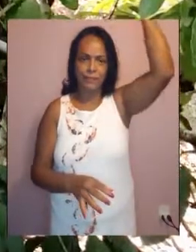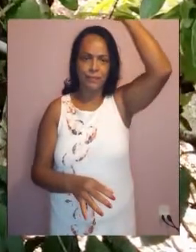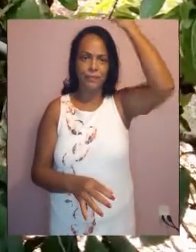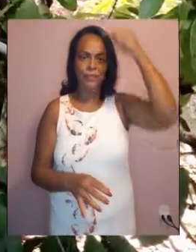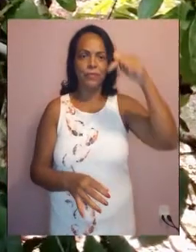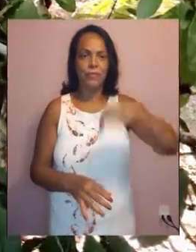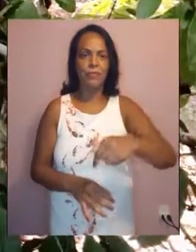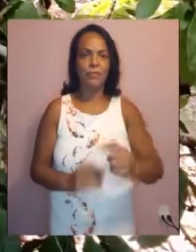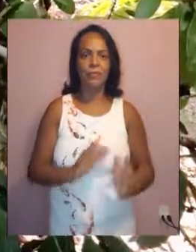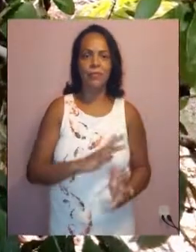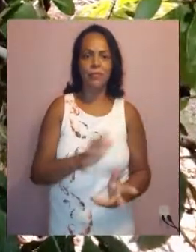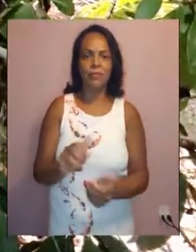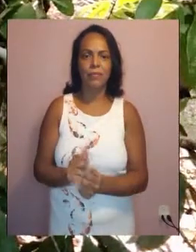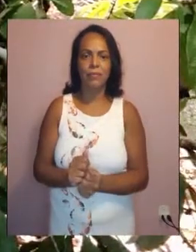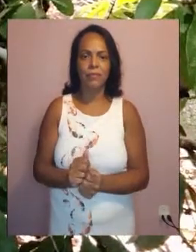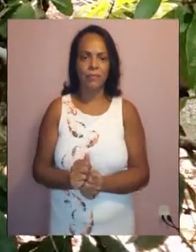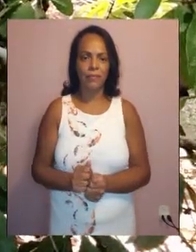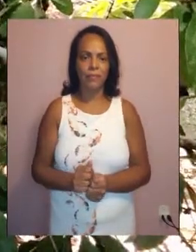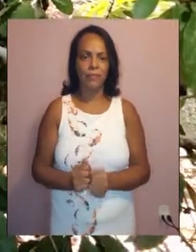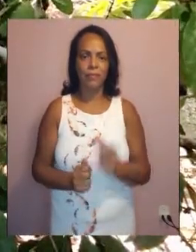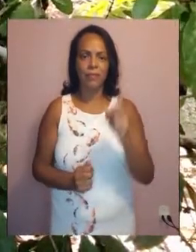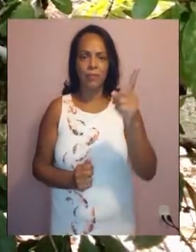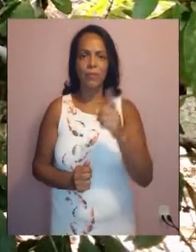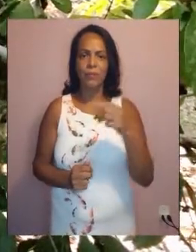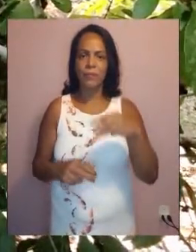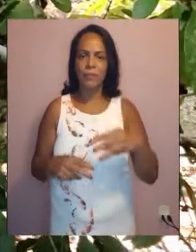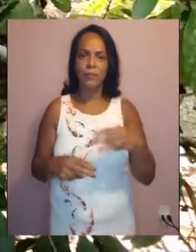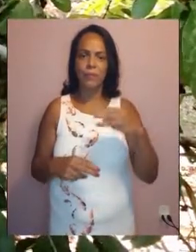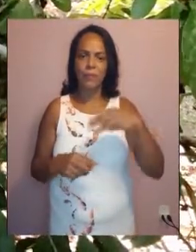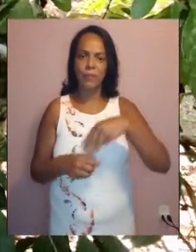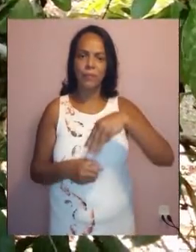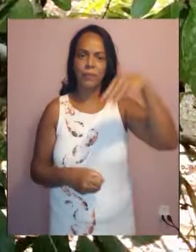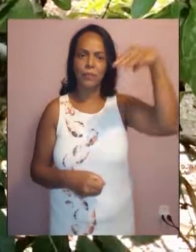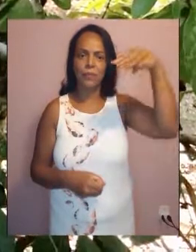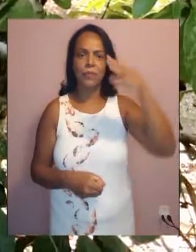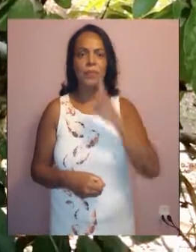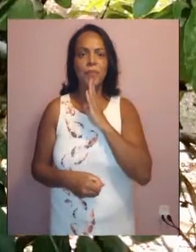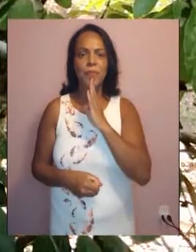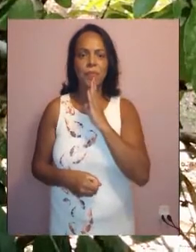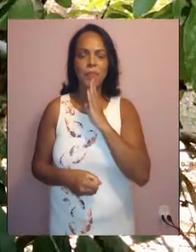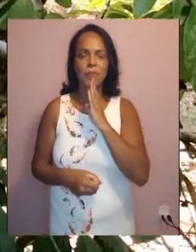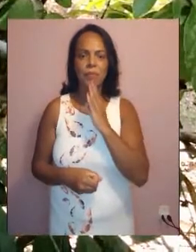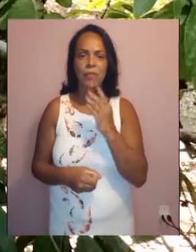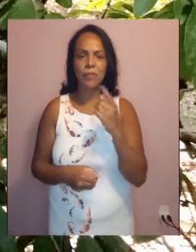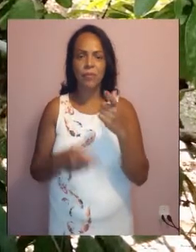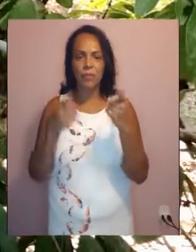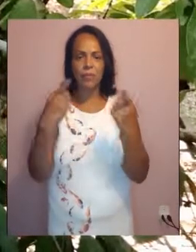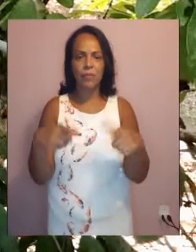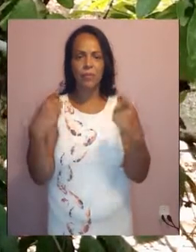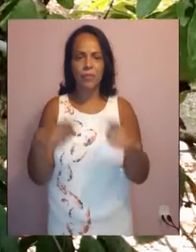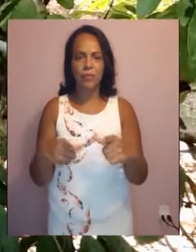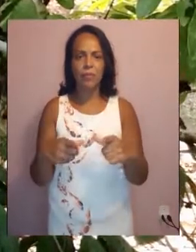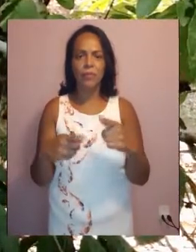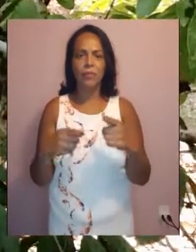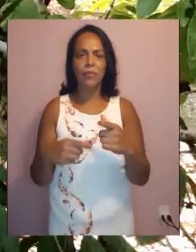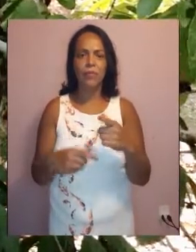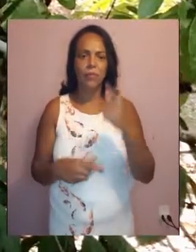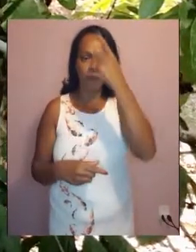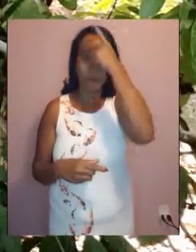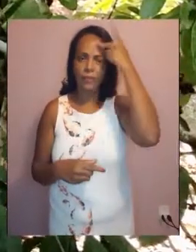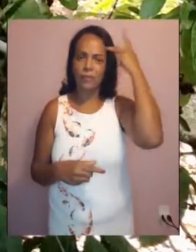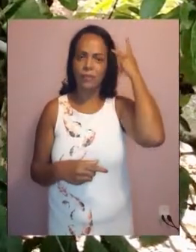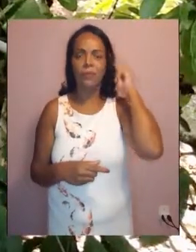Então, ele conheceu num lugar onde se praticava de forma profana. Isso até para que